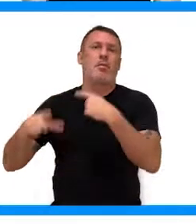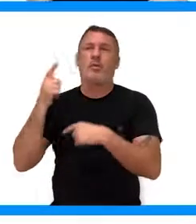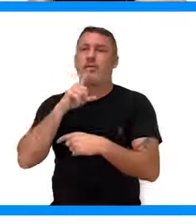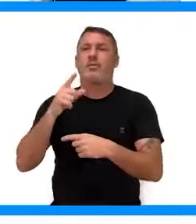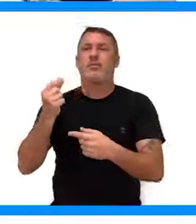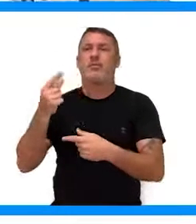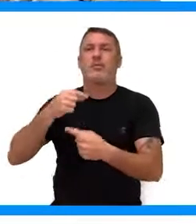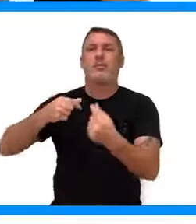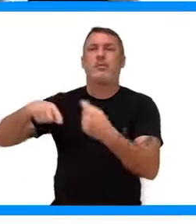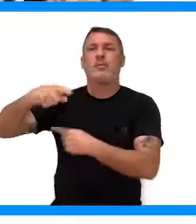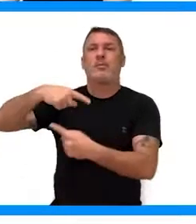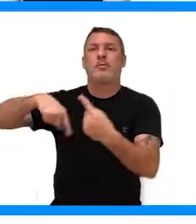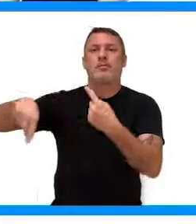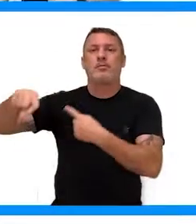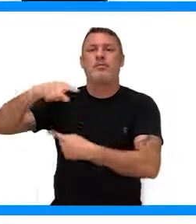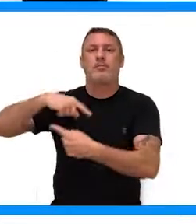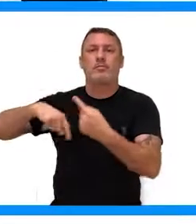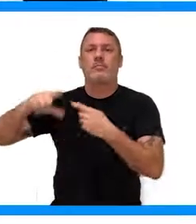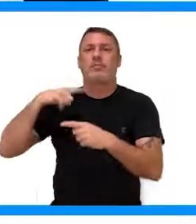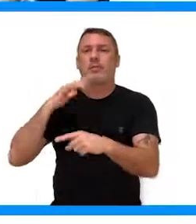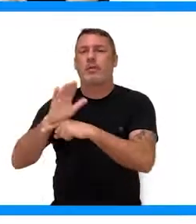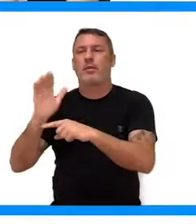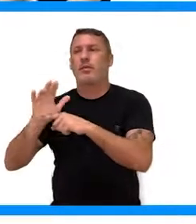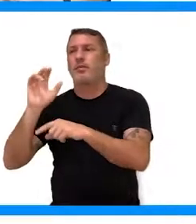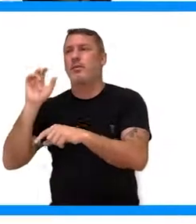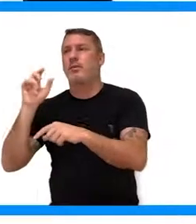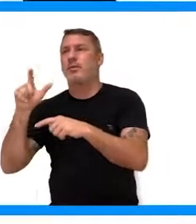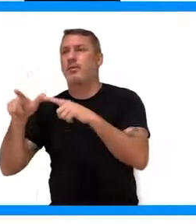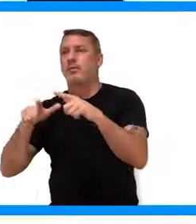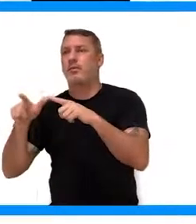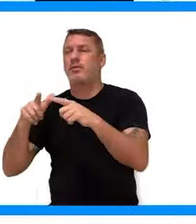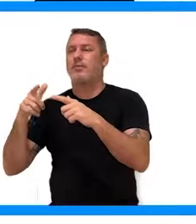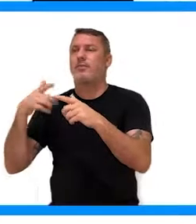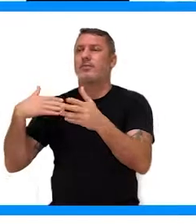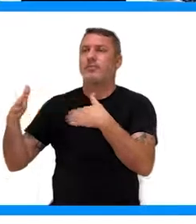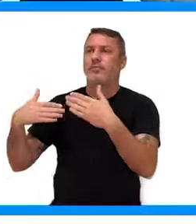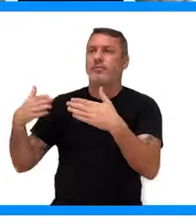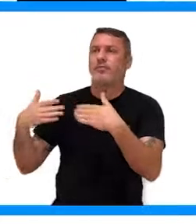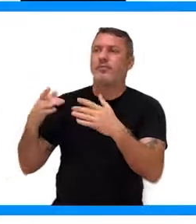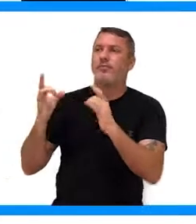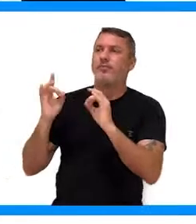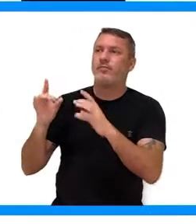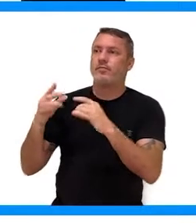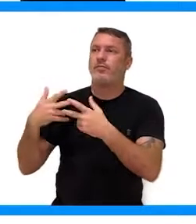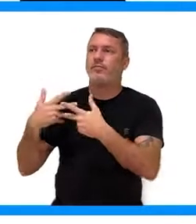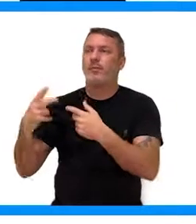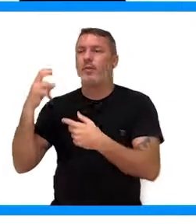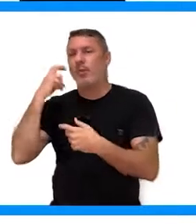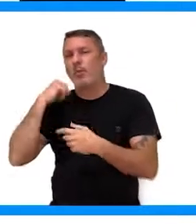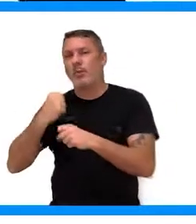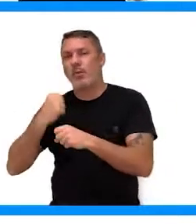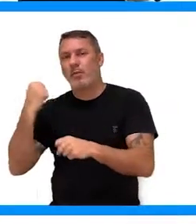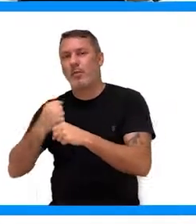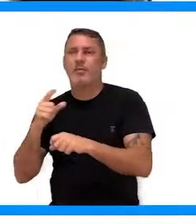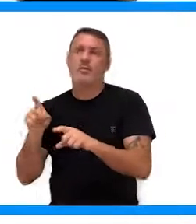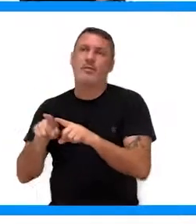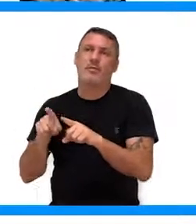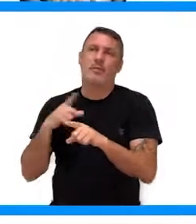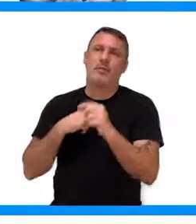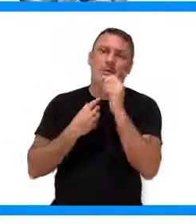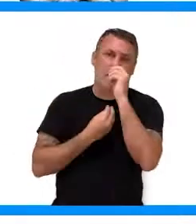manutenção desses altos níveis produtivos, esse crescente atendimento à demanda do mercado internacional, maiores lucros e